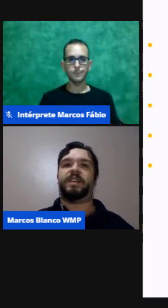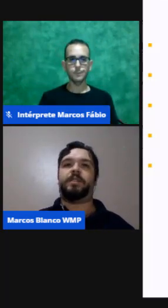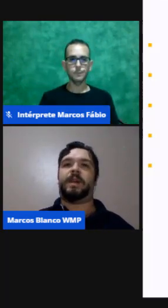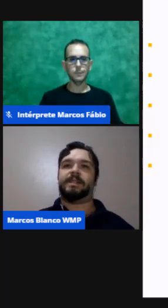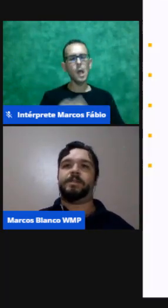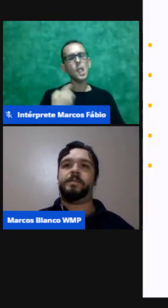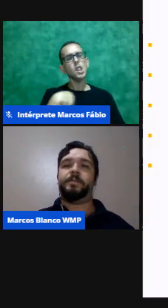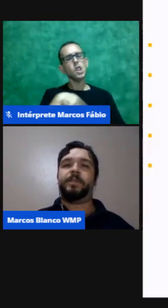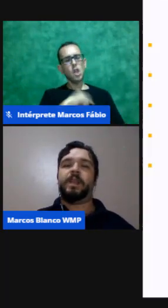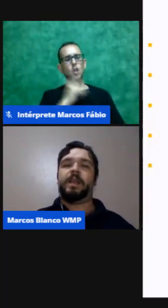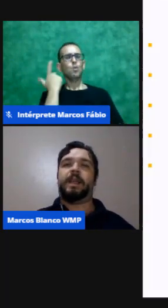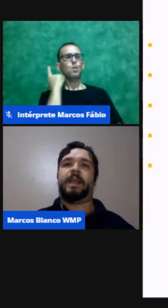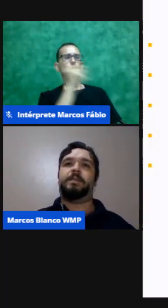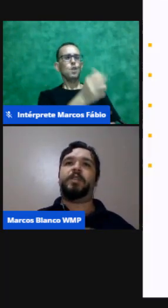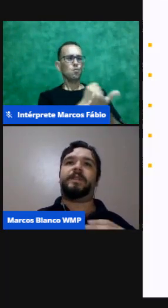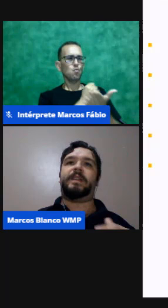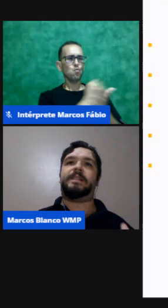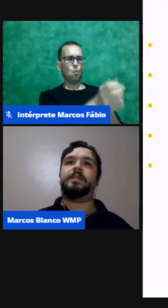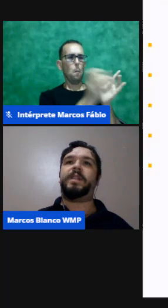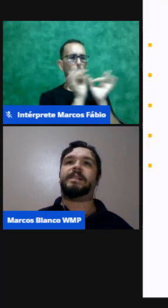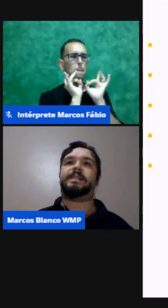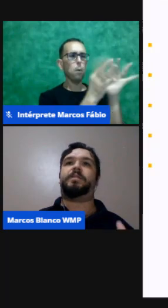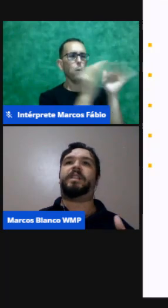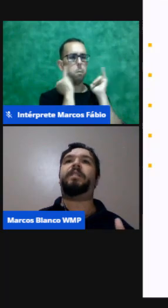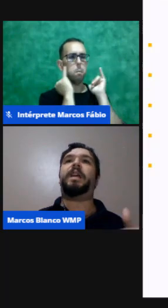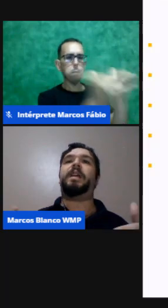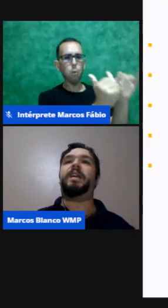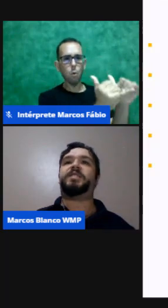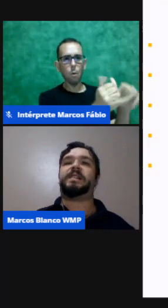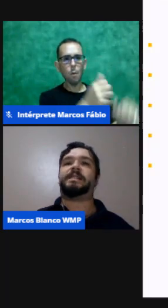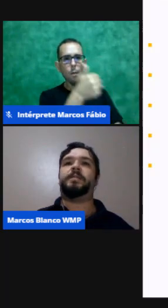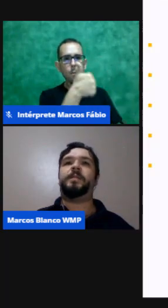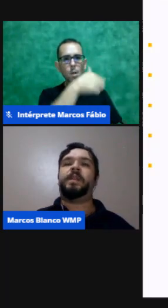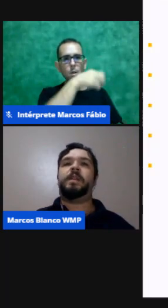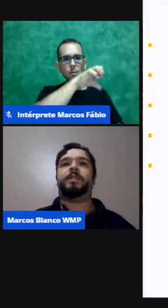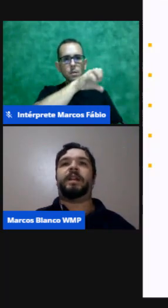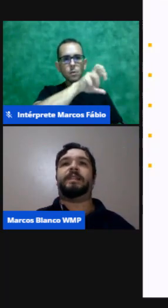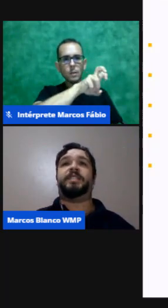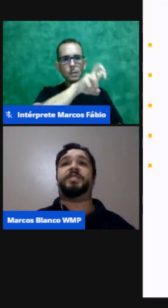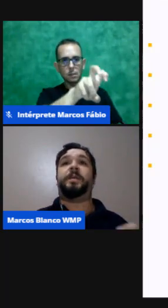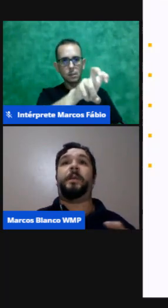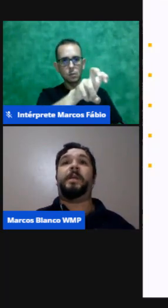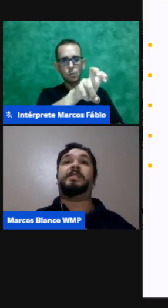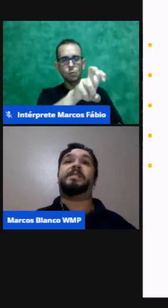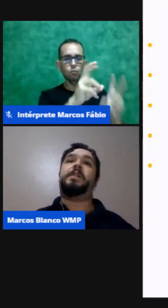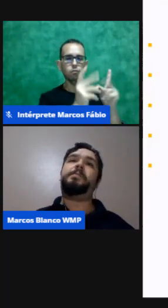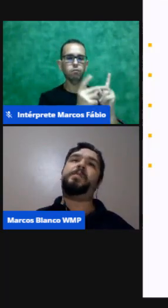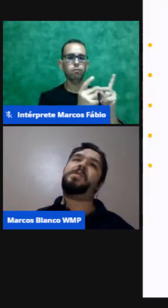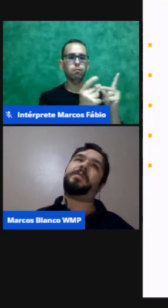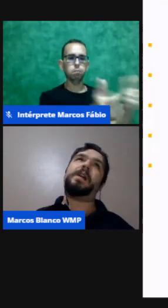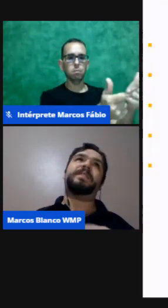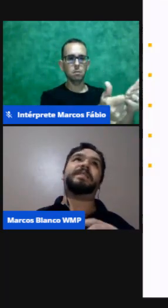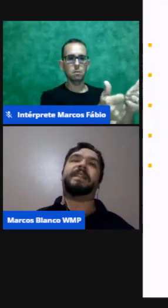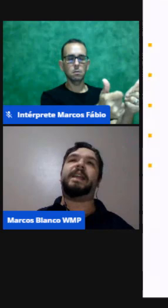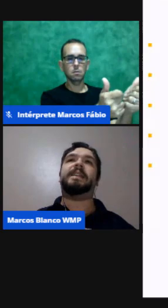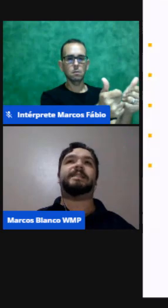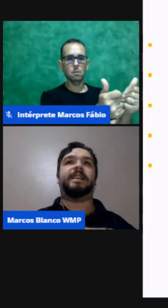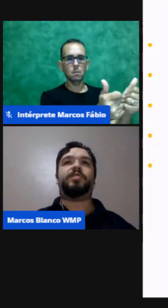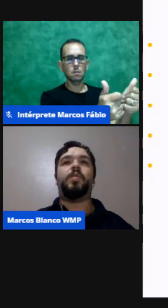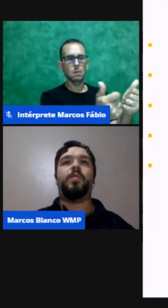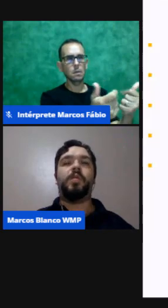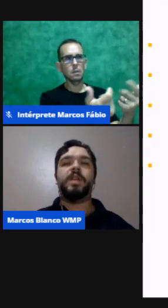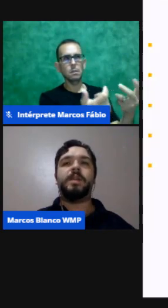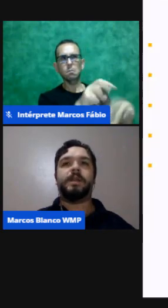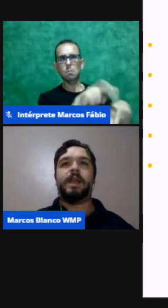o Aedes aegypti aqui no Brasil. Em 1955, teve a erradicação do Aedes aegypti não por causa de